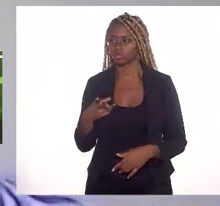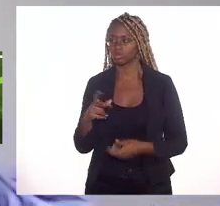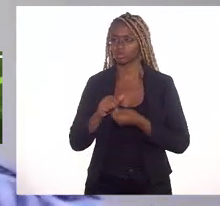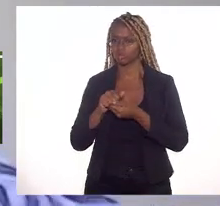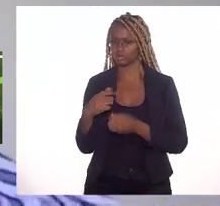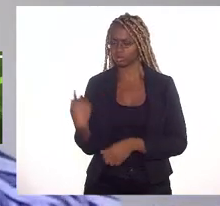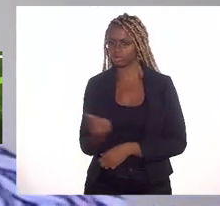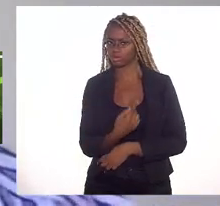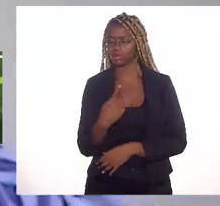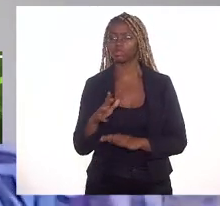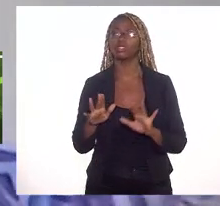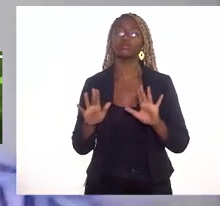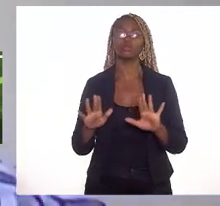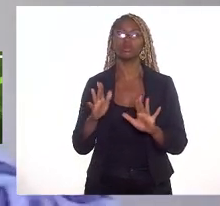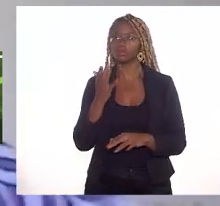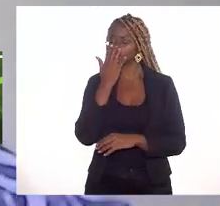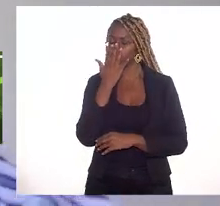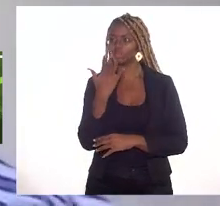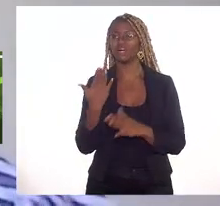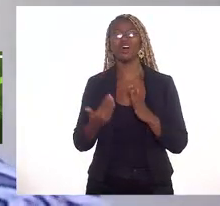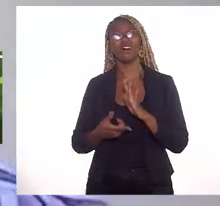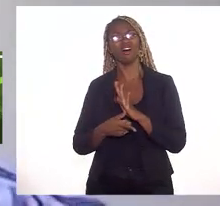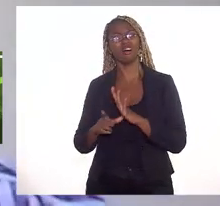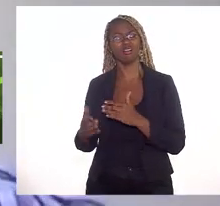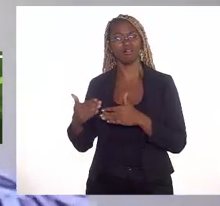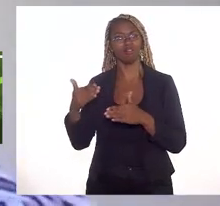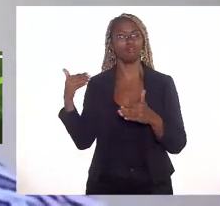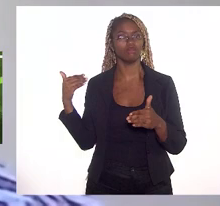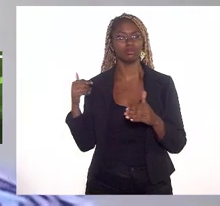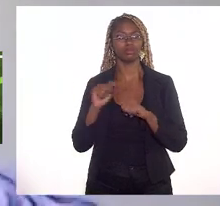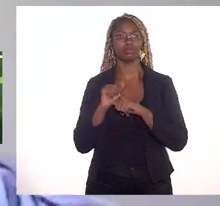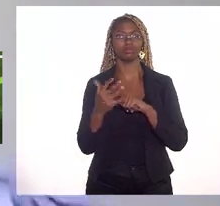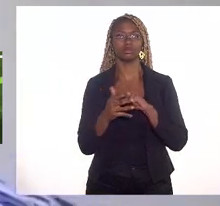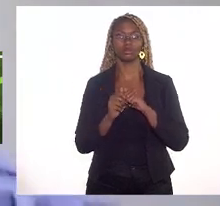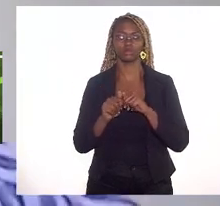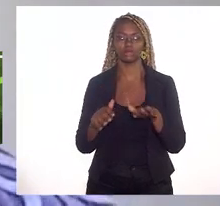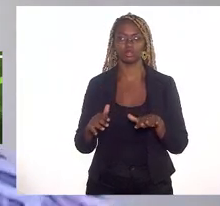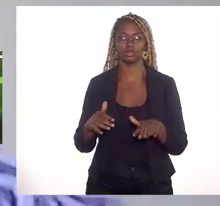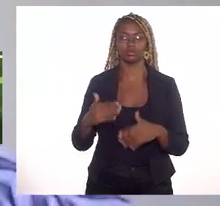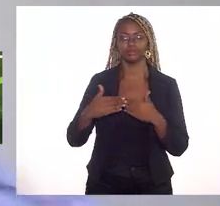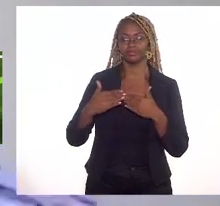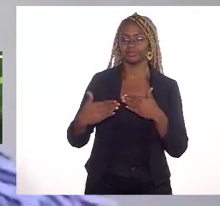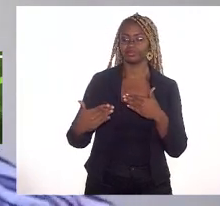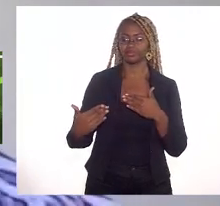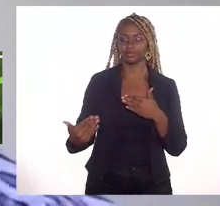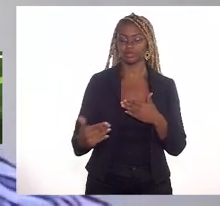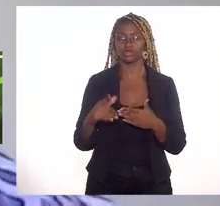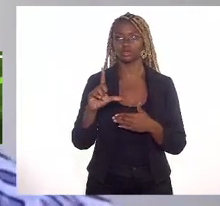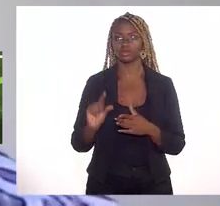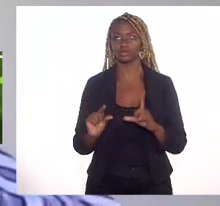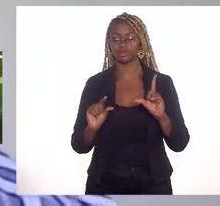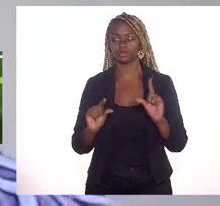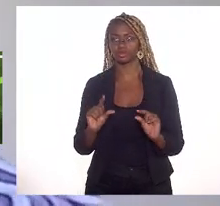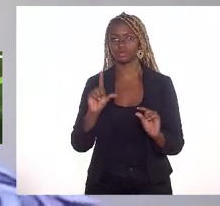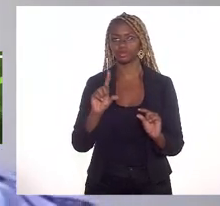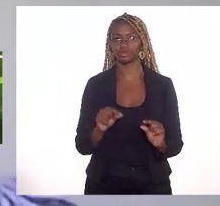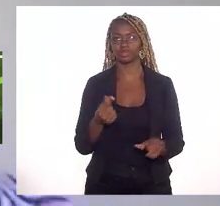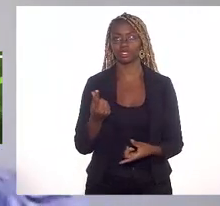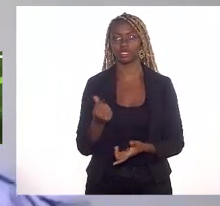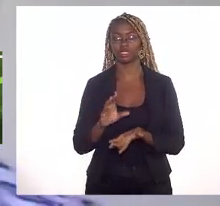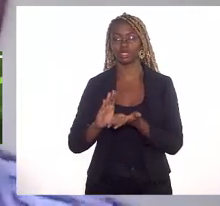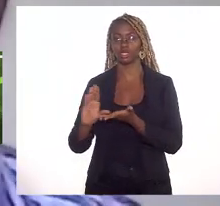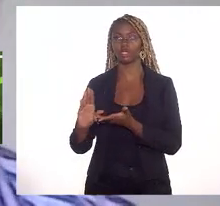mas a gente vem enfrentando, bem antes da pandemia, um processo de subfinanciamento do SUS no Brasil, né?